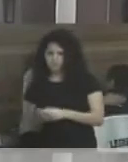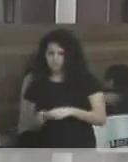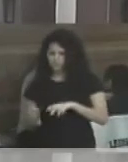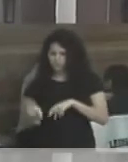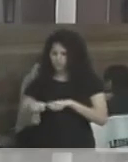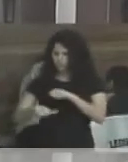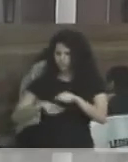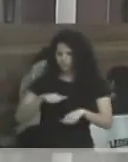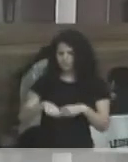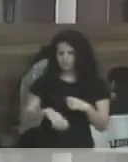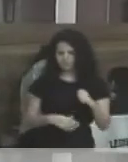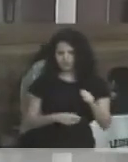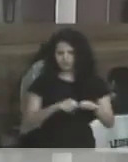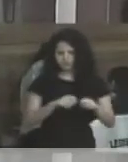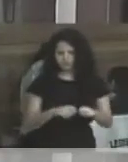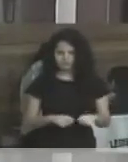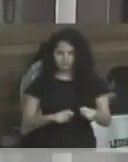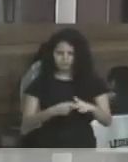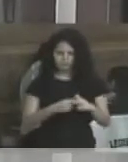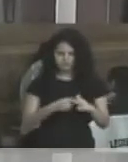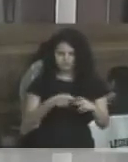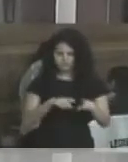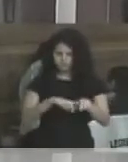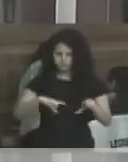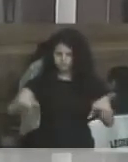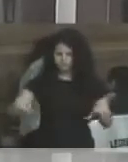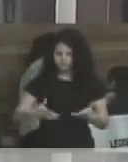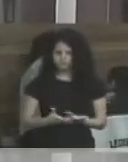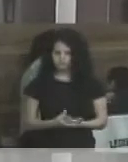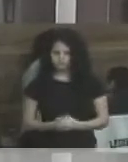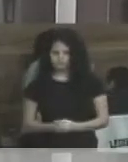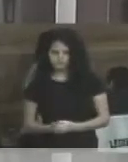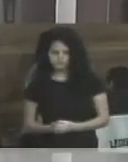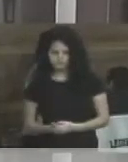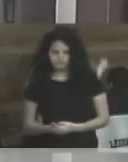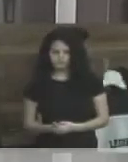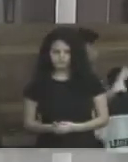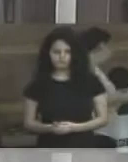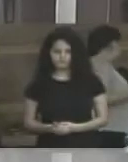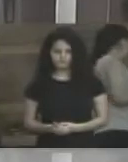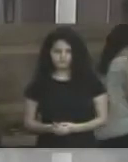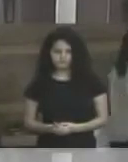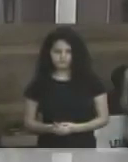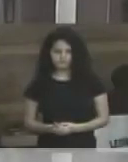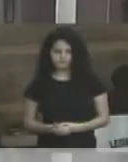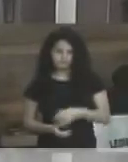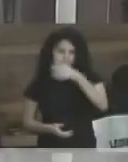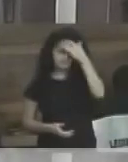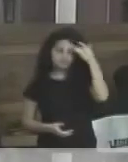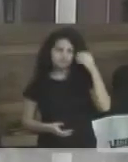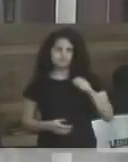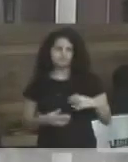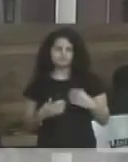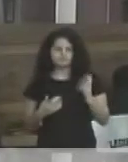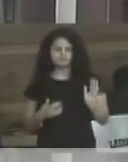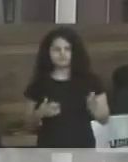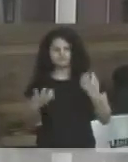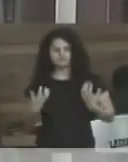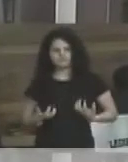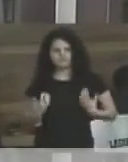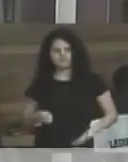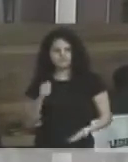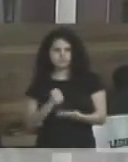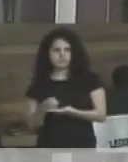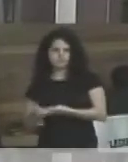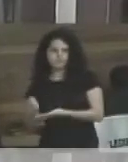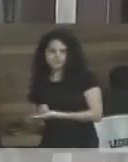essas estradas? Então, é muito complicado, e eu acho que o povo brasileiro também já está saturado de pagar imposto, então a gente apresenta isso